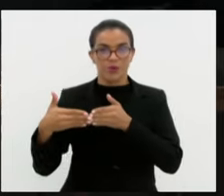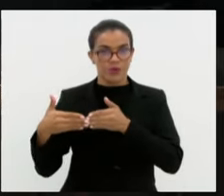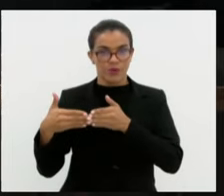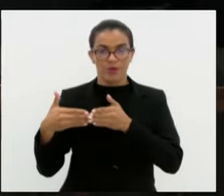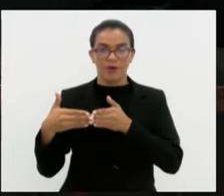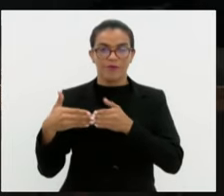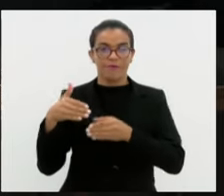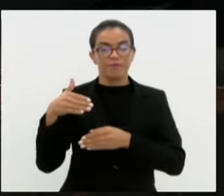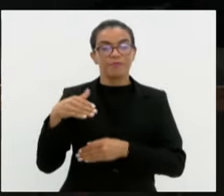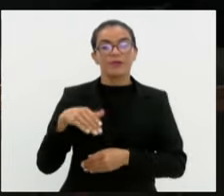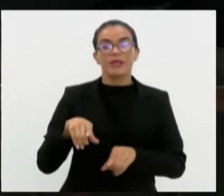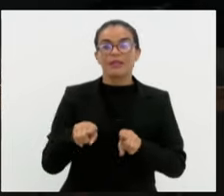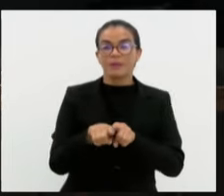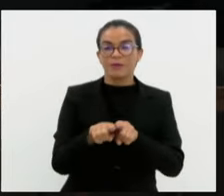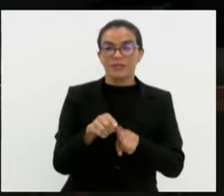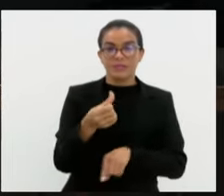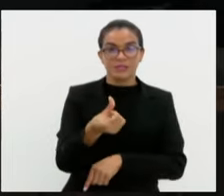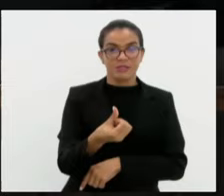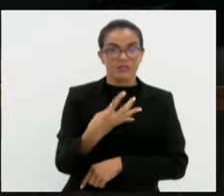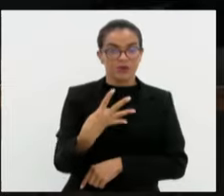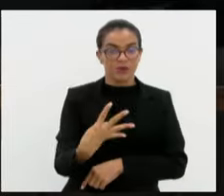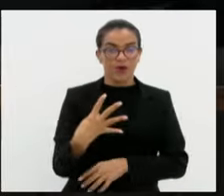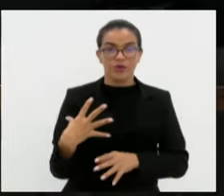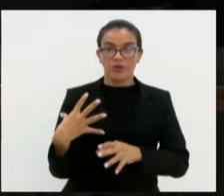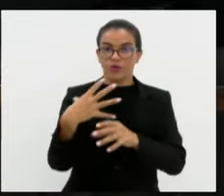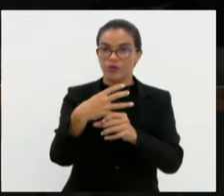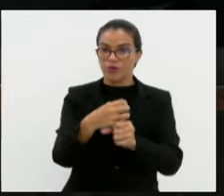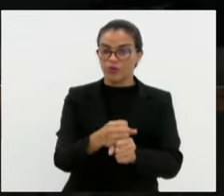votos, 64 votos.